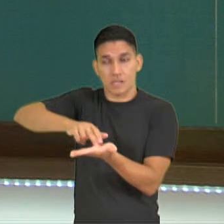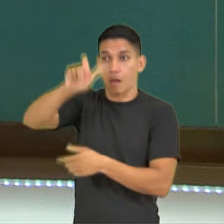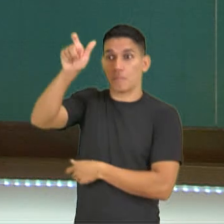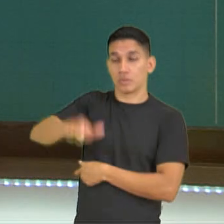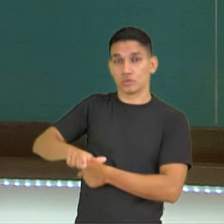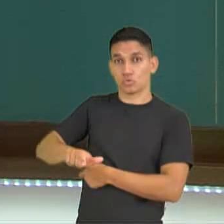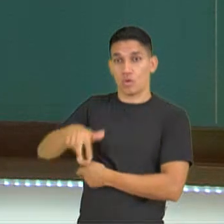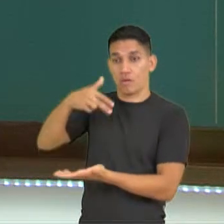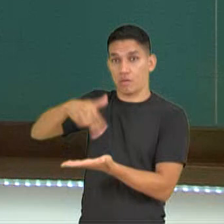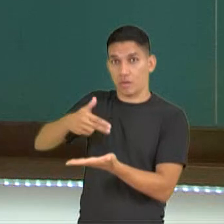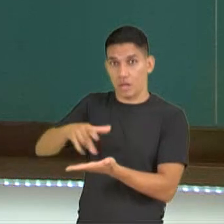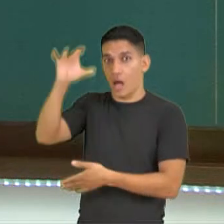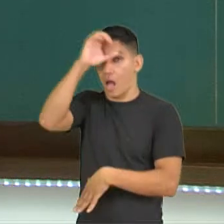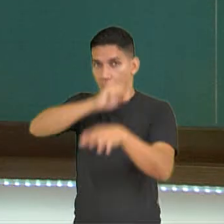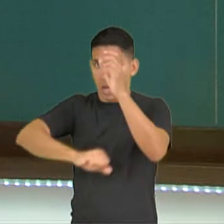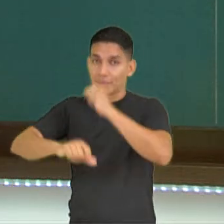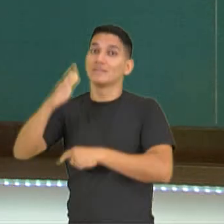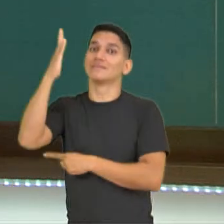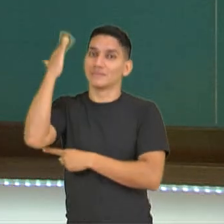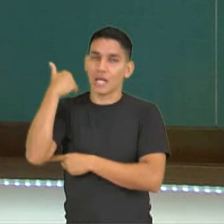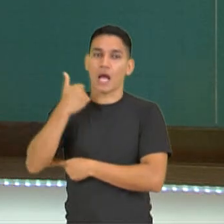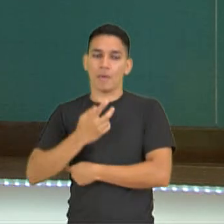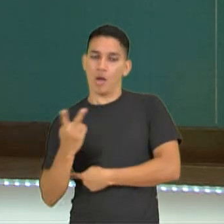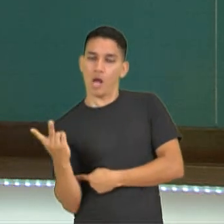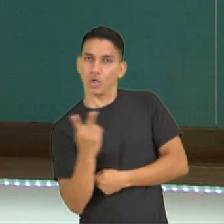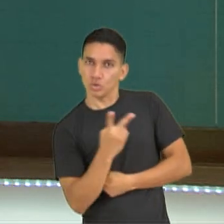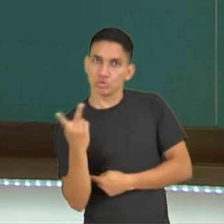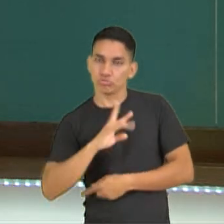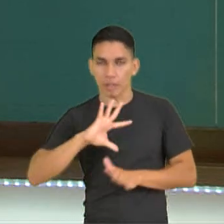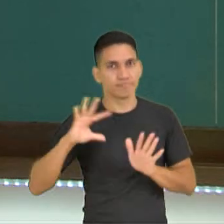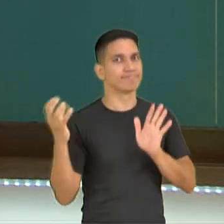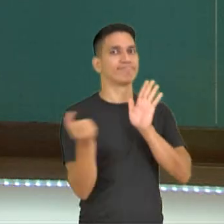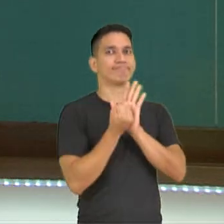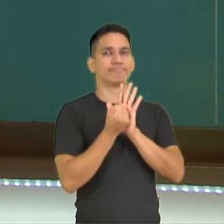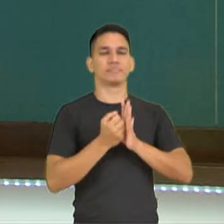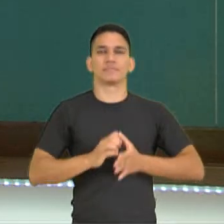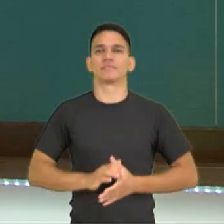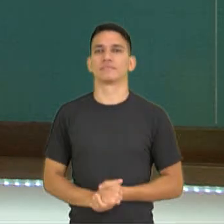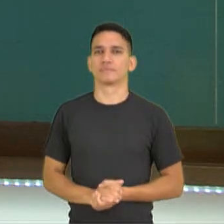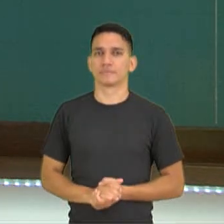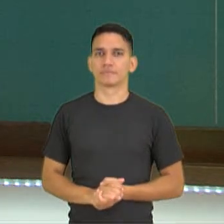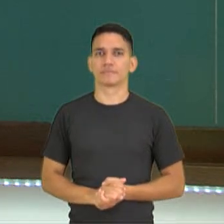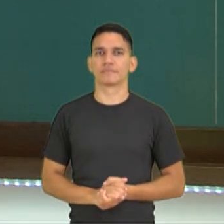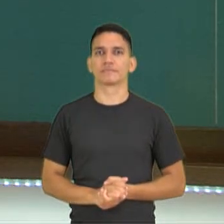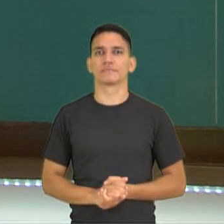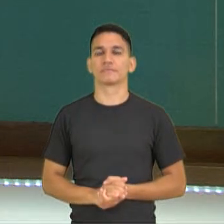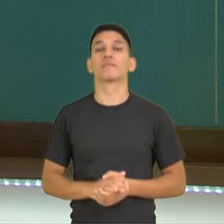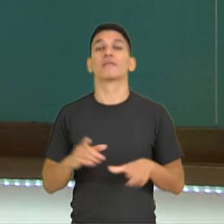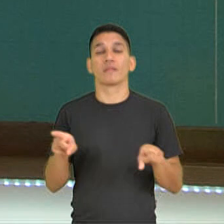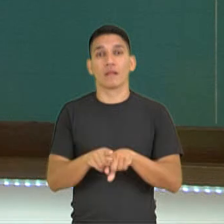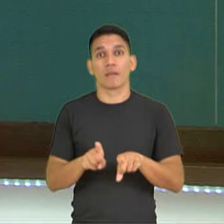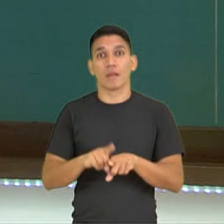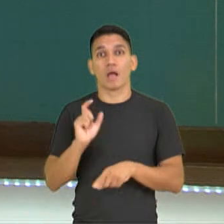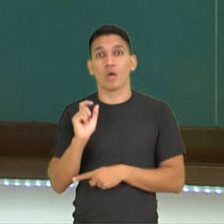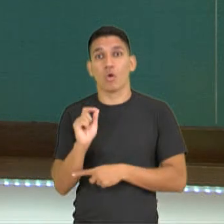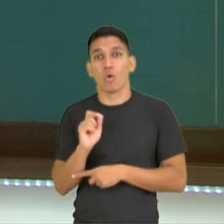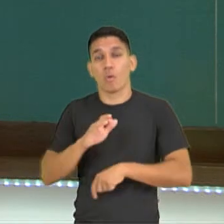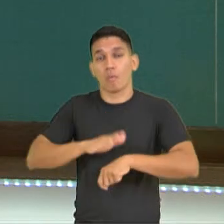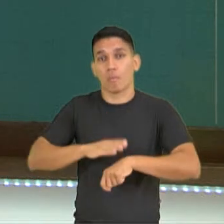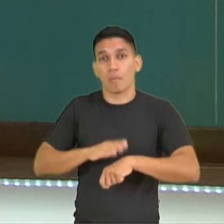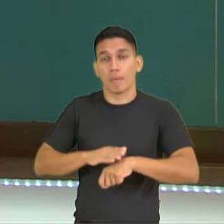prenda, eles saibam vivenciar essas duas partes marcantes. E uma parte bem marcante também é o